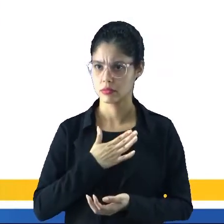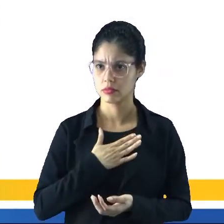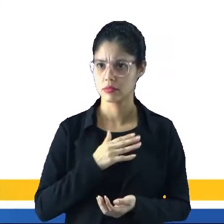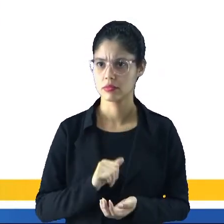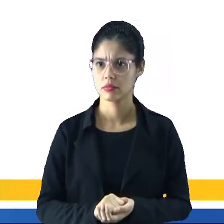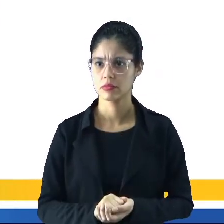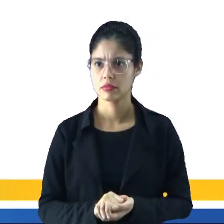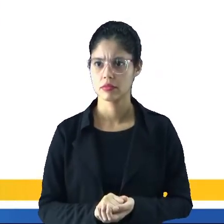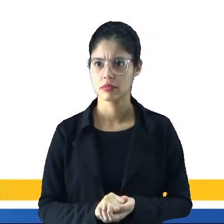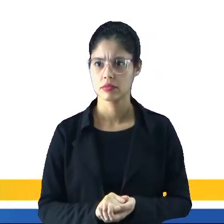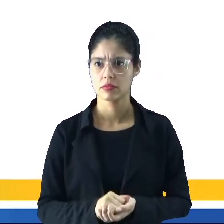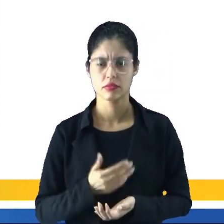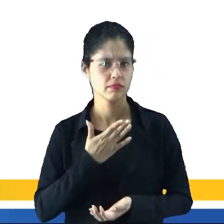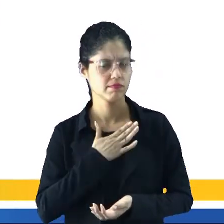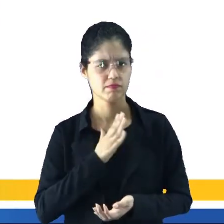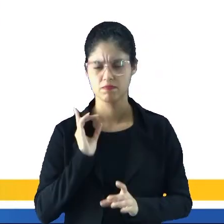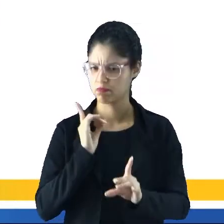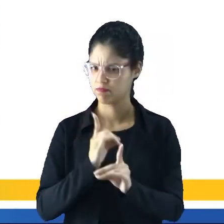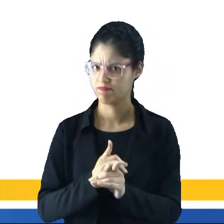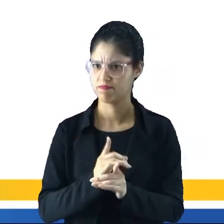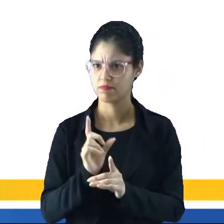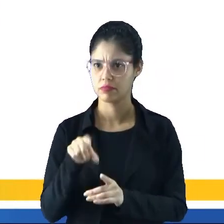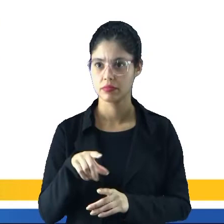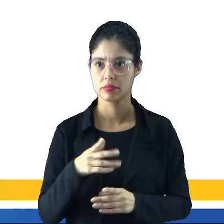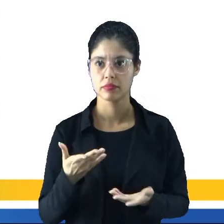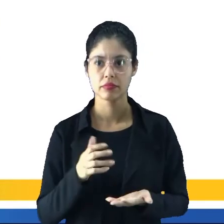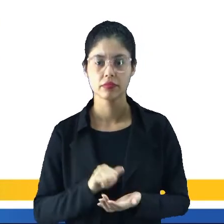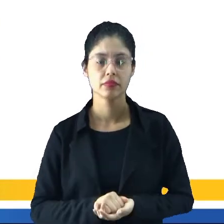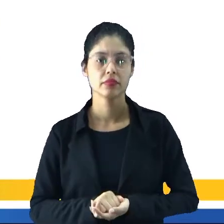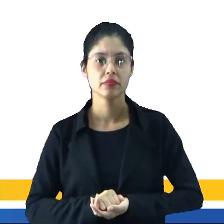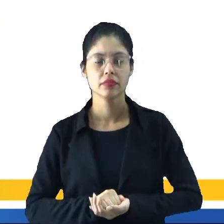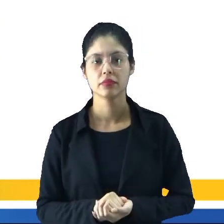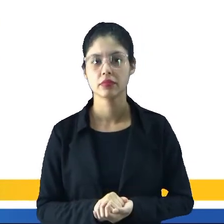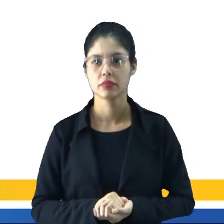meu Mastercard? Não consigo encontrá-lo.